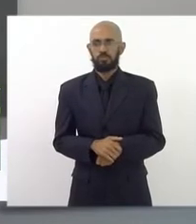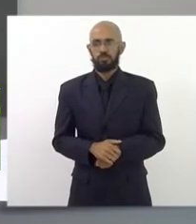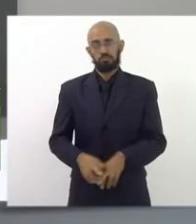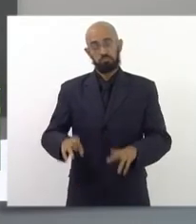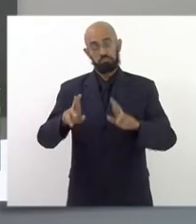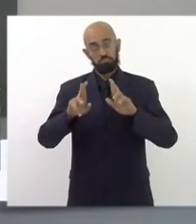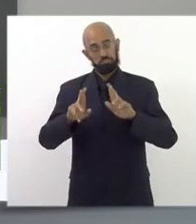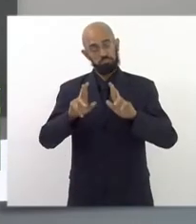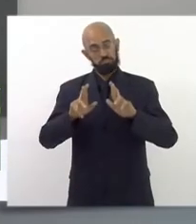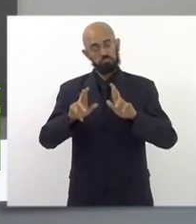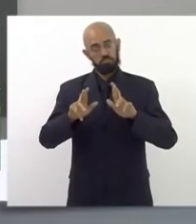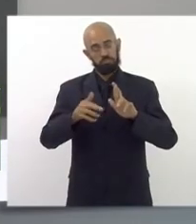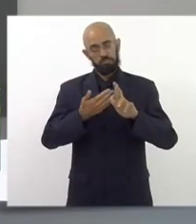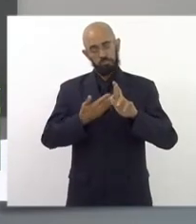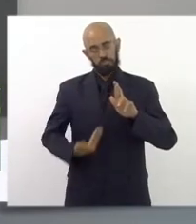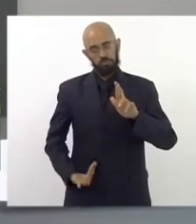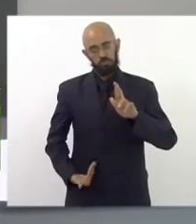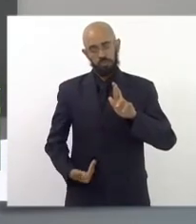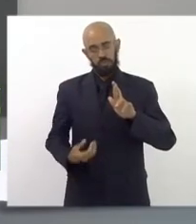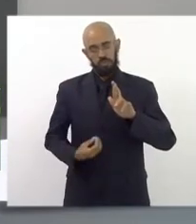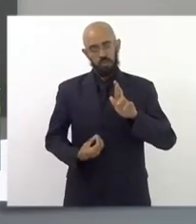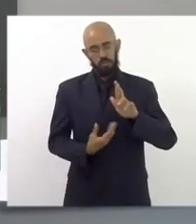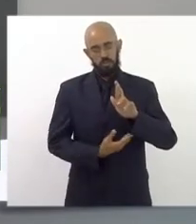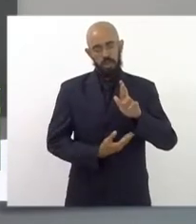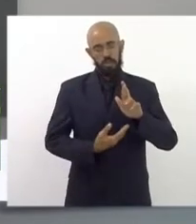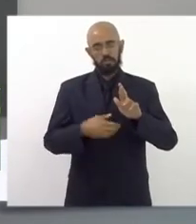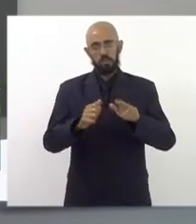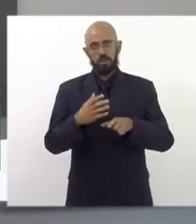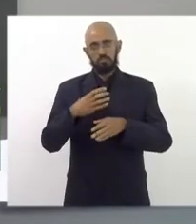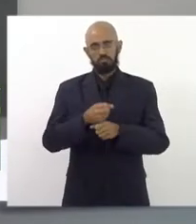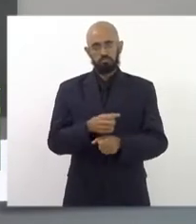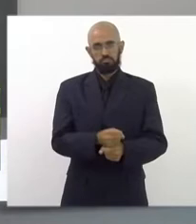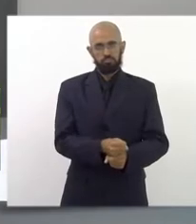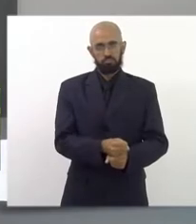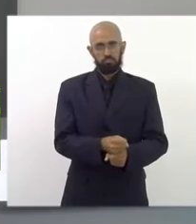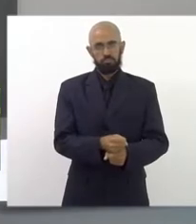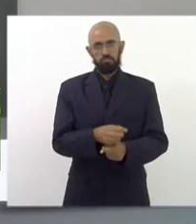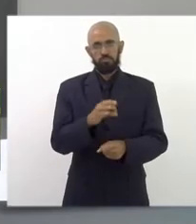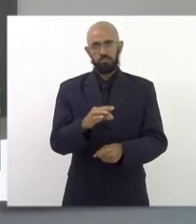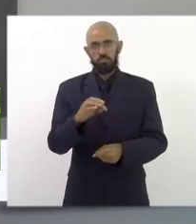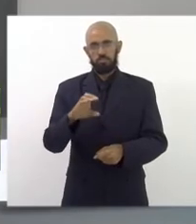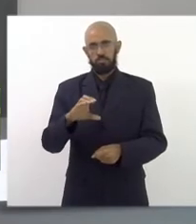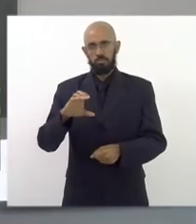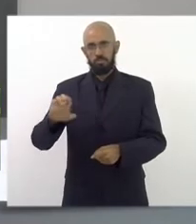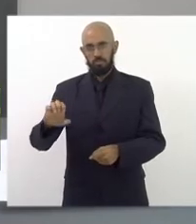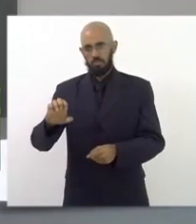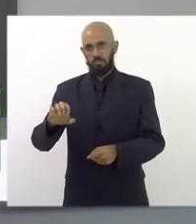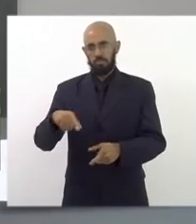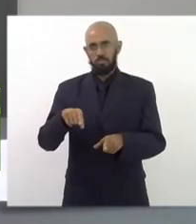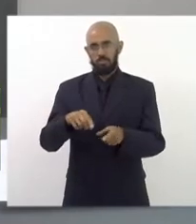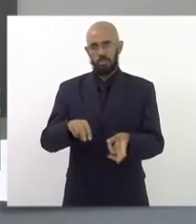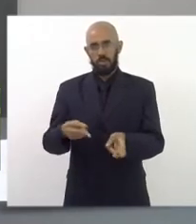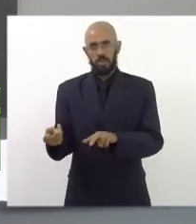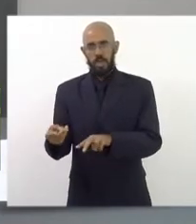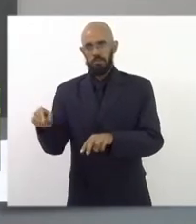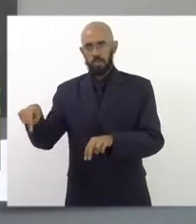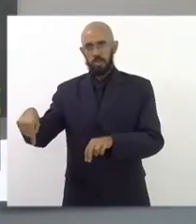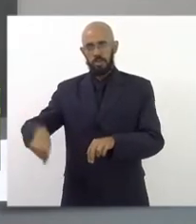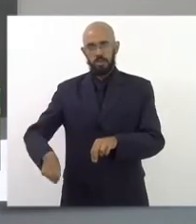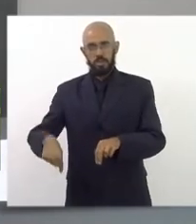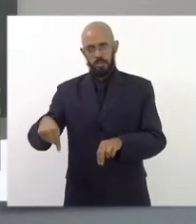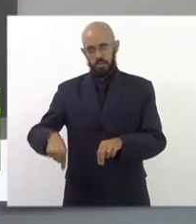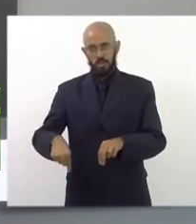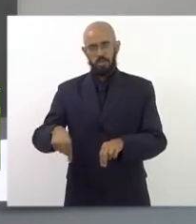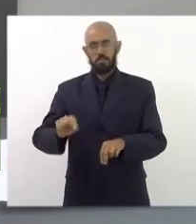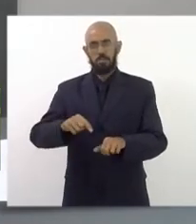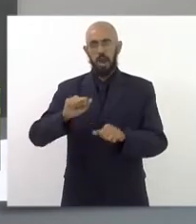espera-se que o governo tenha entregue as contas já para o Tribunal de Contas e encaminhe para a Assembleia Legislativa para